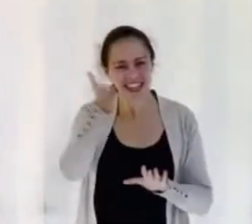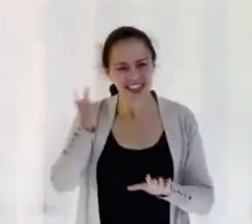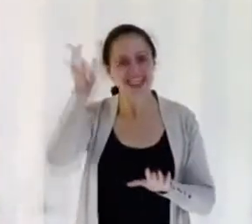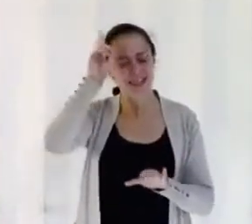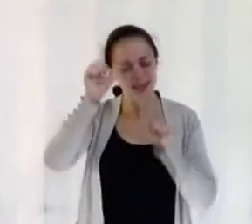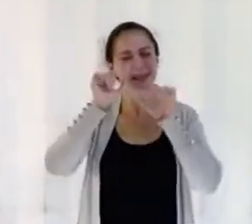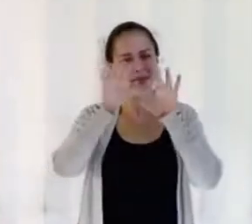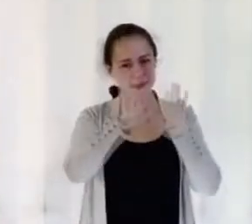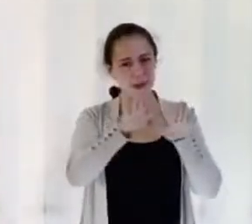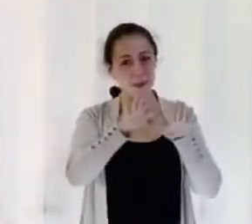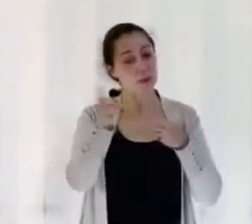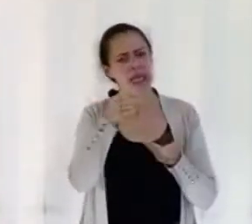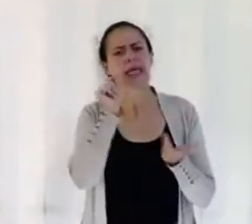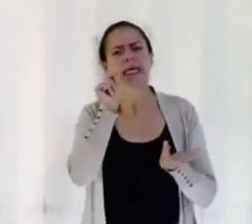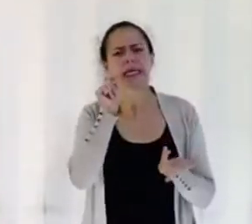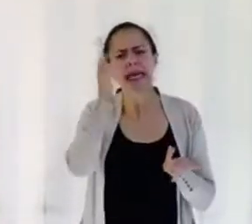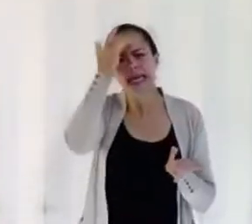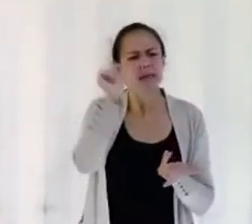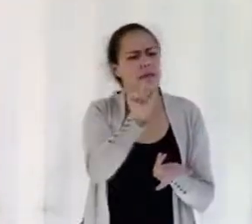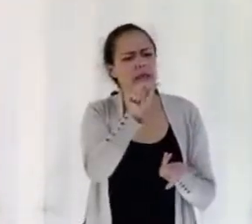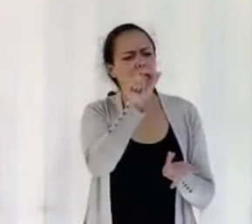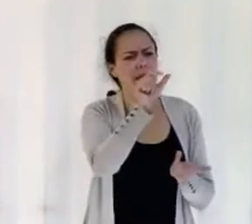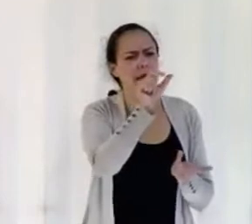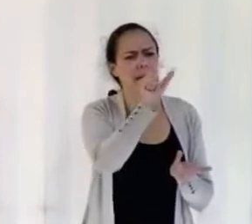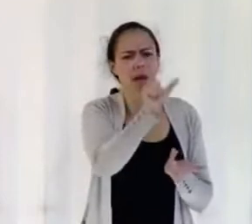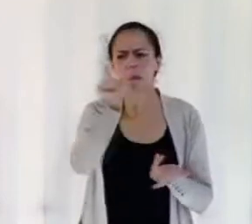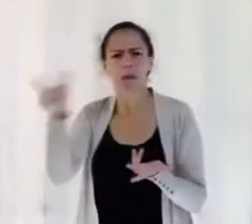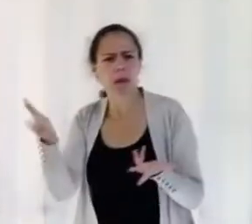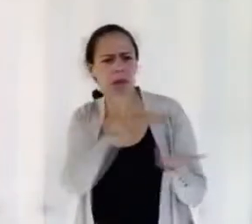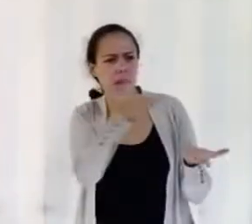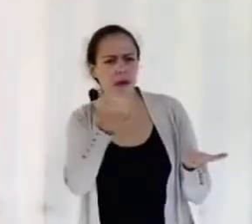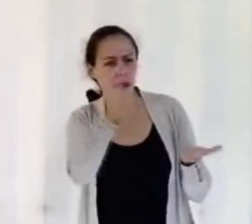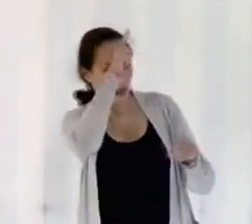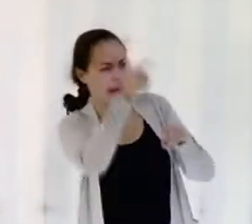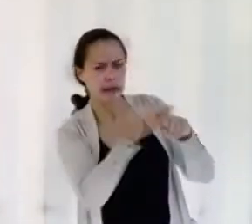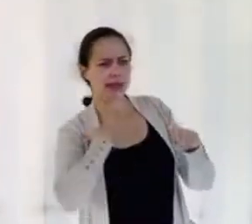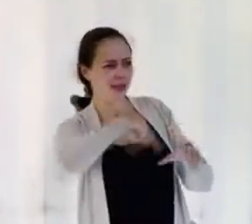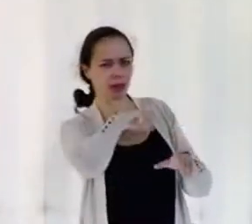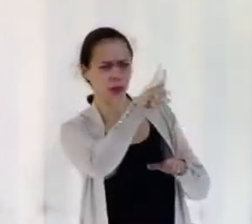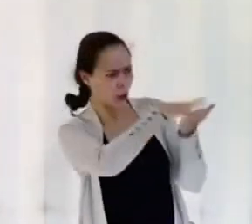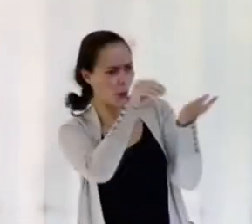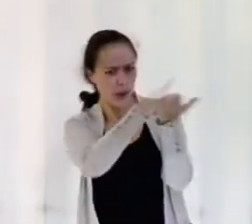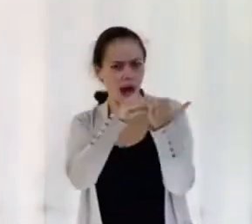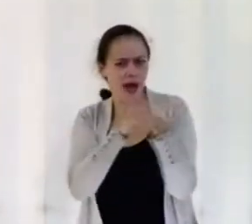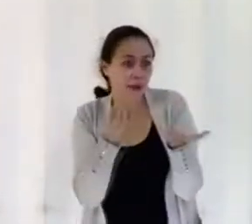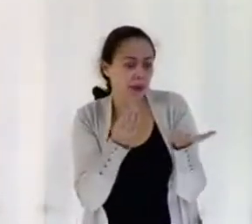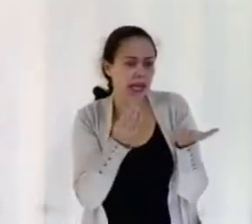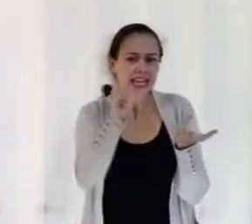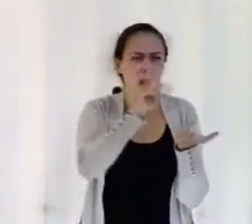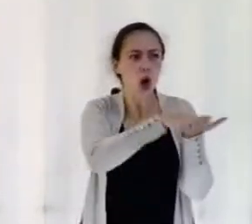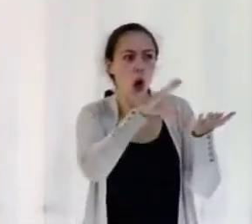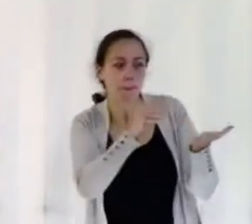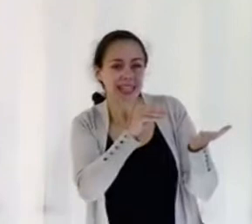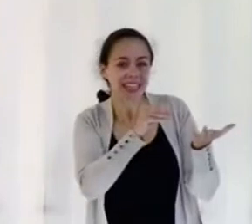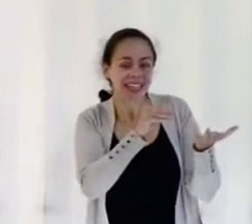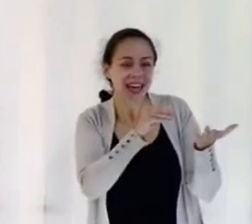guias. Sabe quem são os guias? São os pastores do rebanho. Deus levantou os seus guias a fim de cuidar